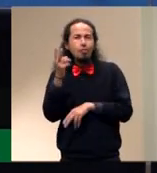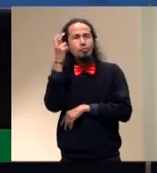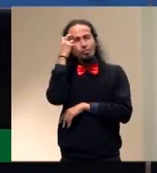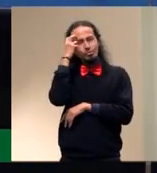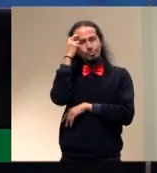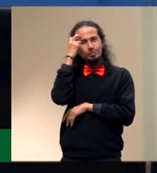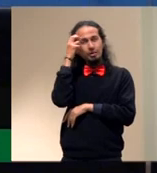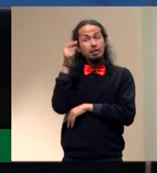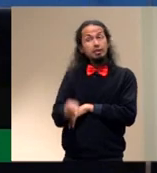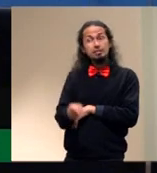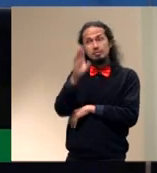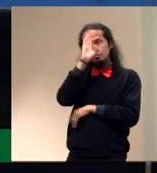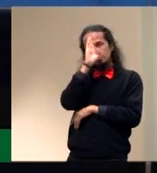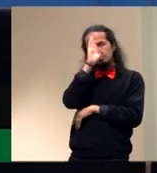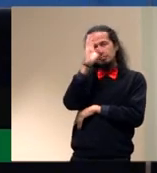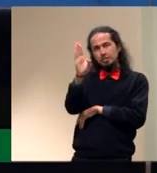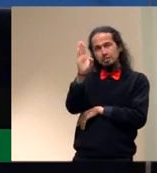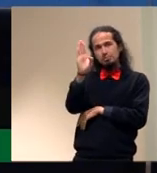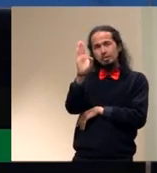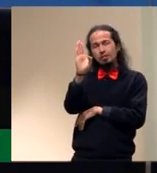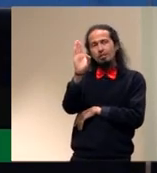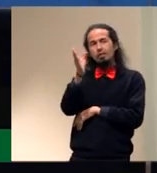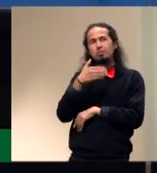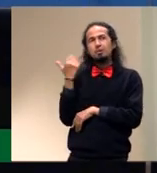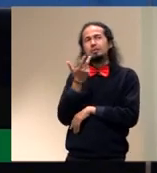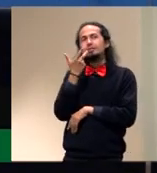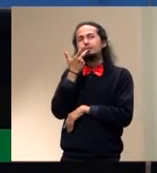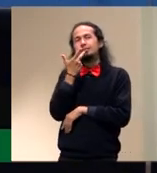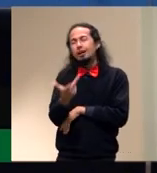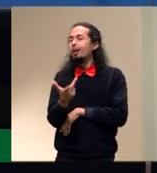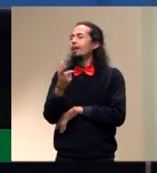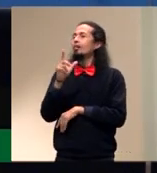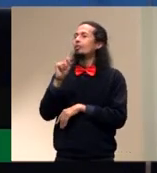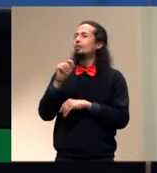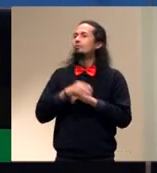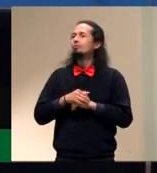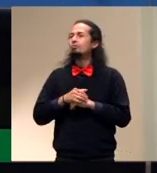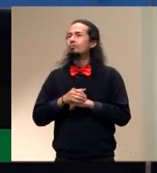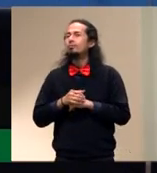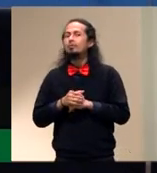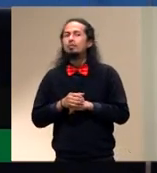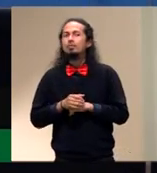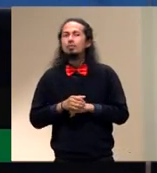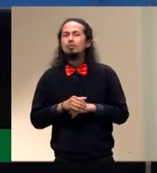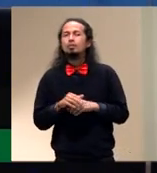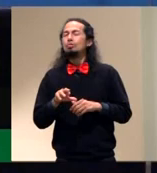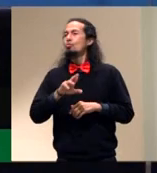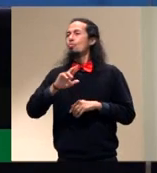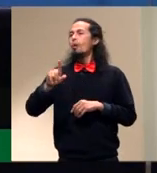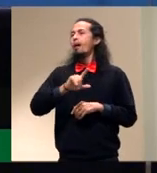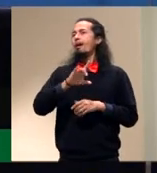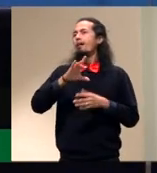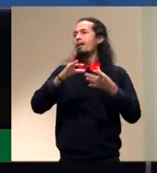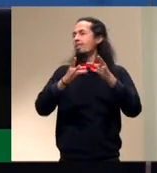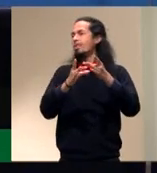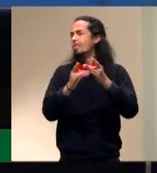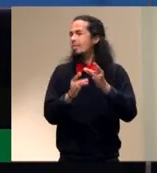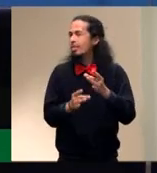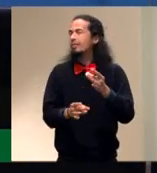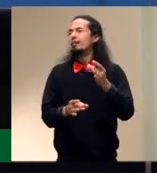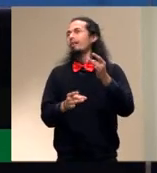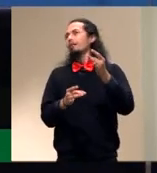seja o principal para a gente reafirmar aqui, não entrar nesse detalhamento que pode ficar um pouco